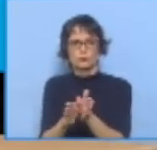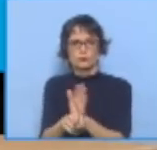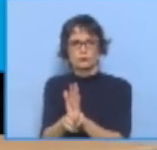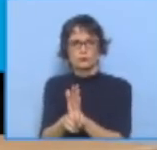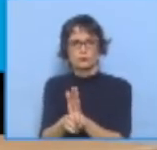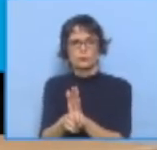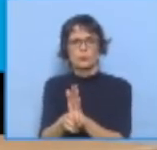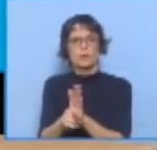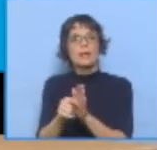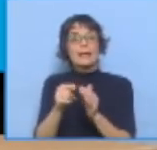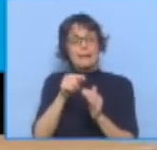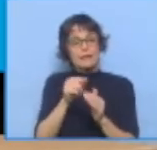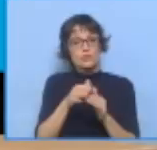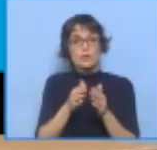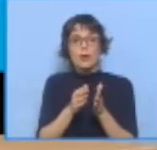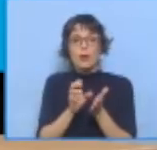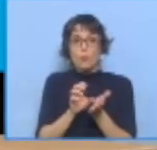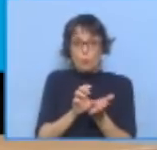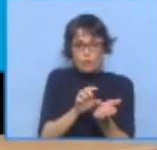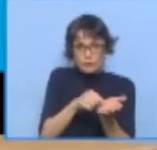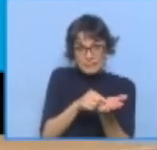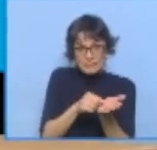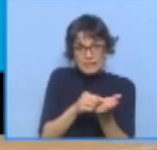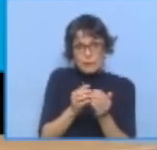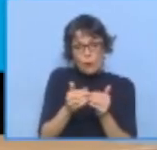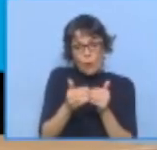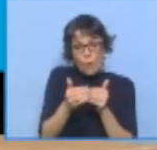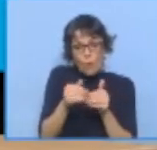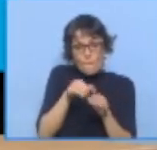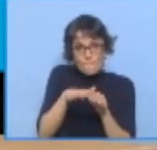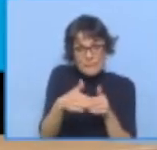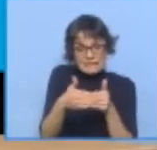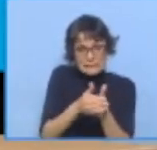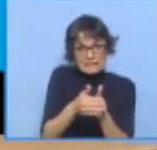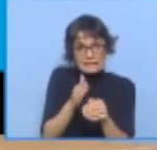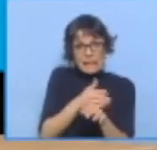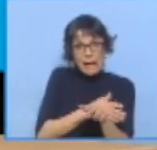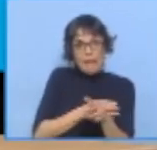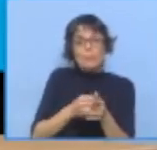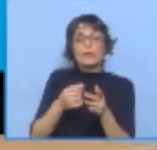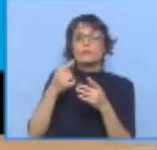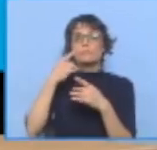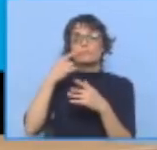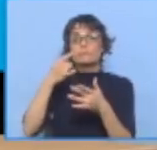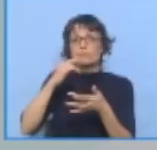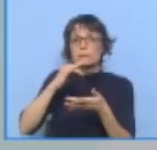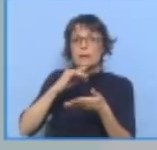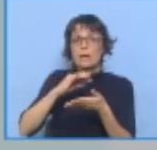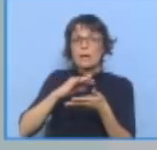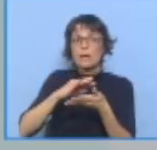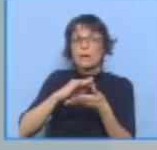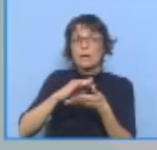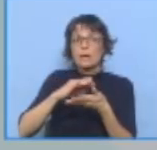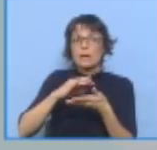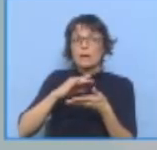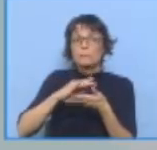fase num processo que ficará completo com a publicação da Bíblia completa. Portanto, daí também algumas questões